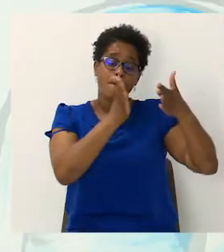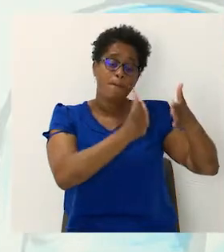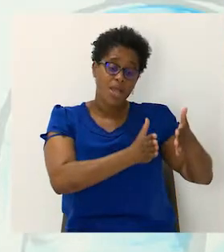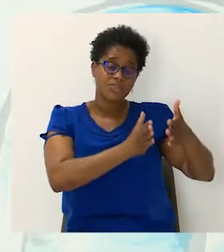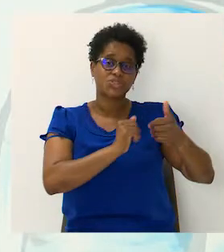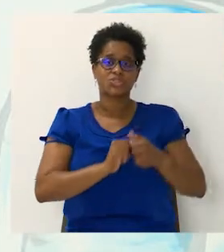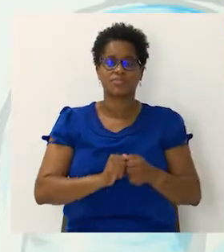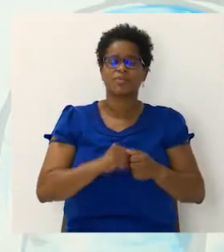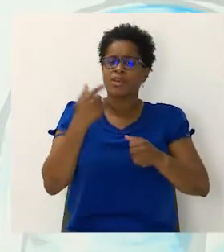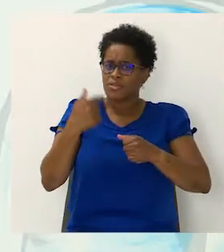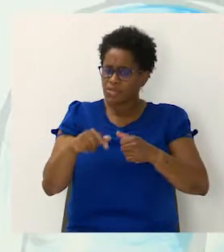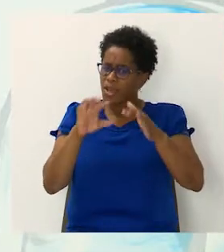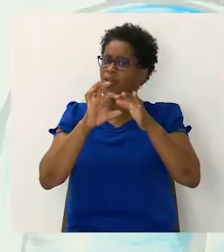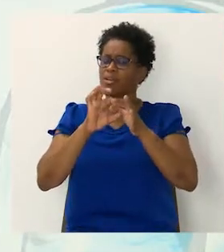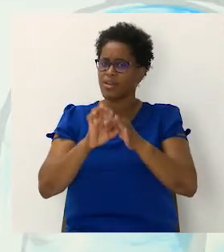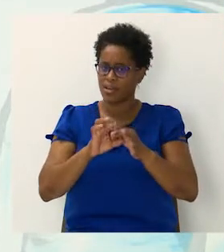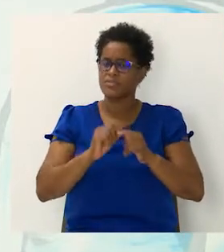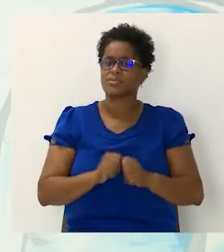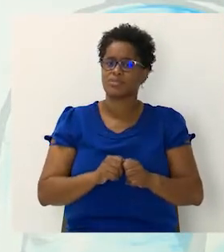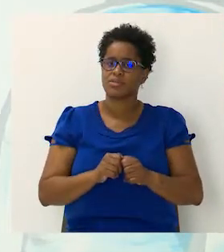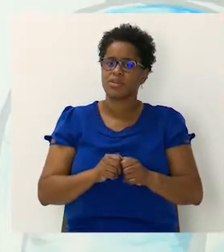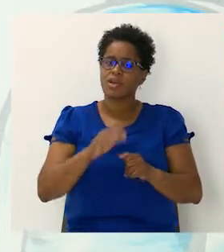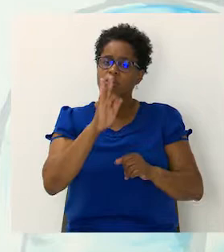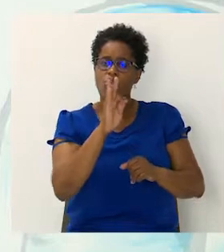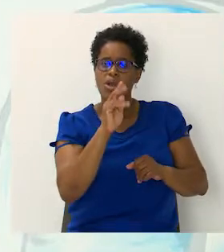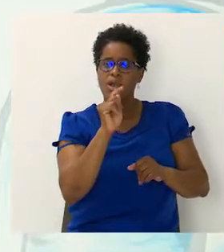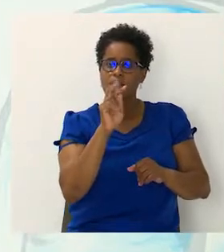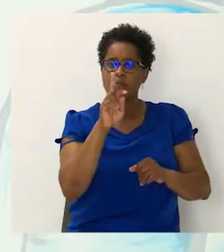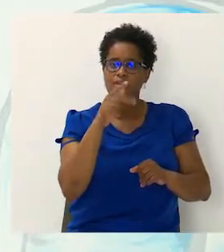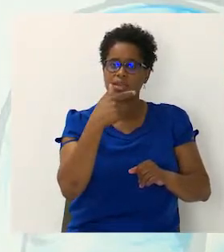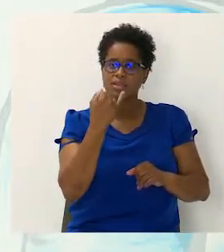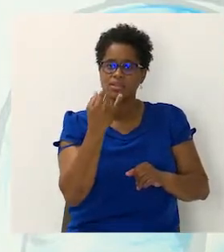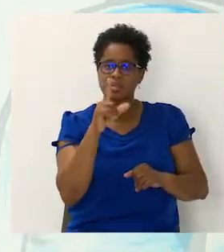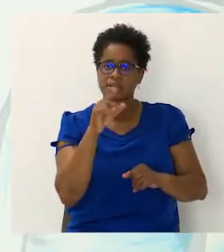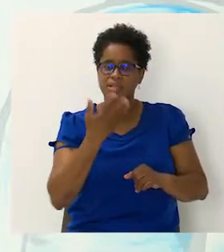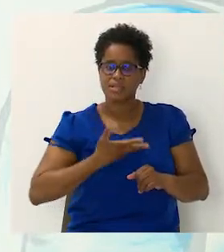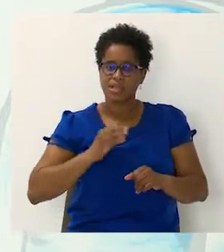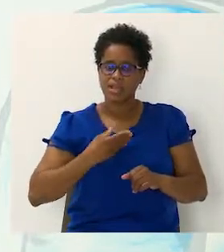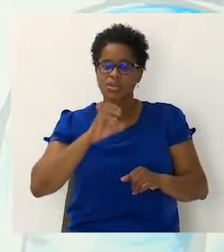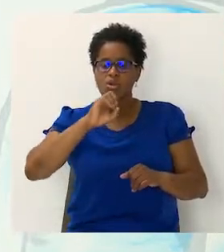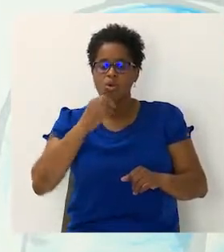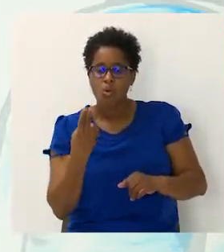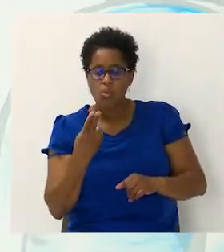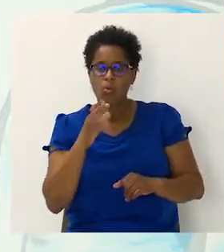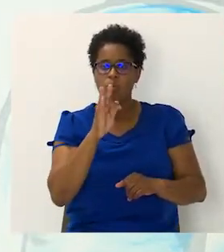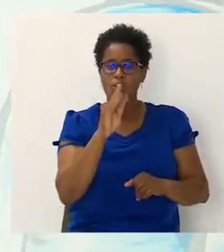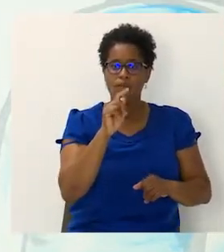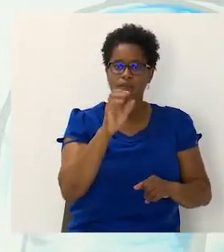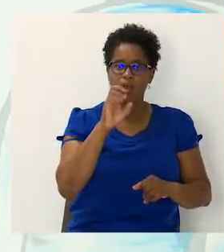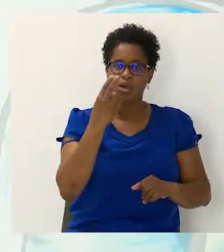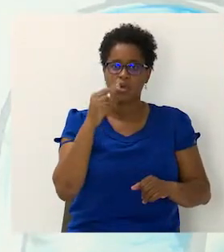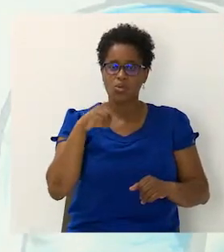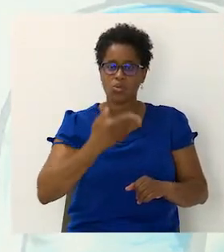Partes que têm a ver com a fertilidade ou com a fecundidade de uma